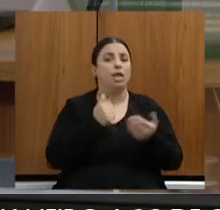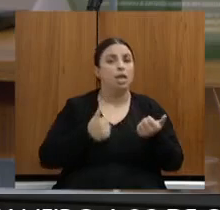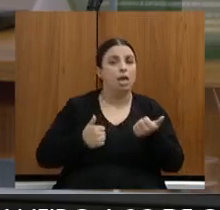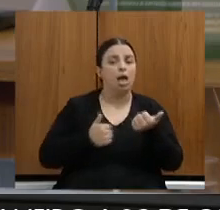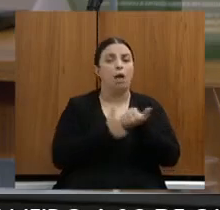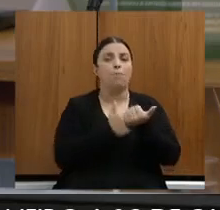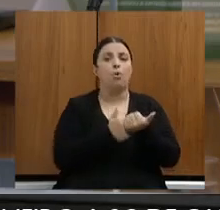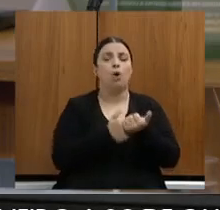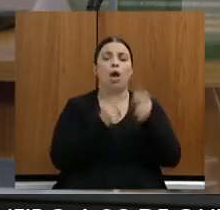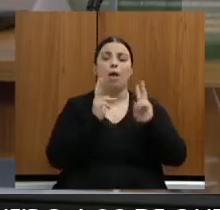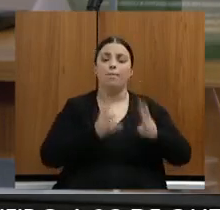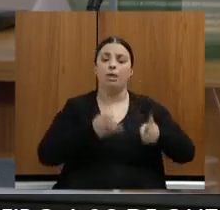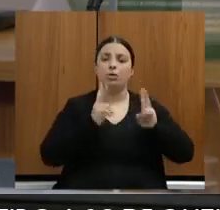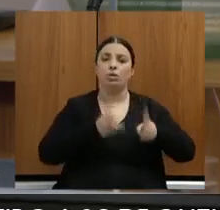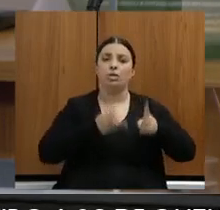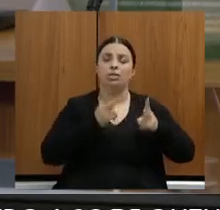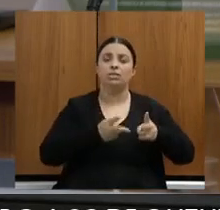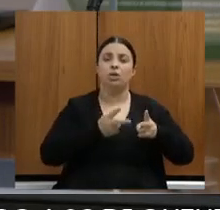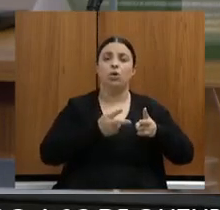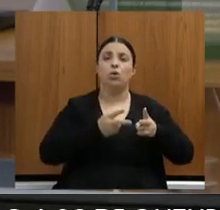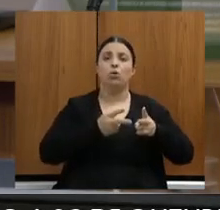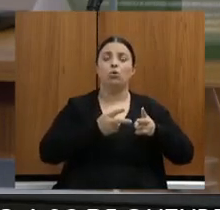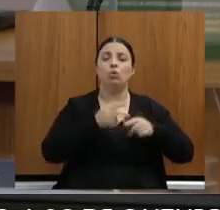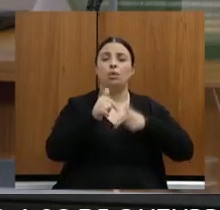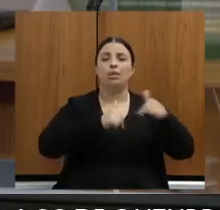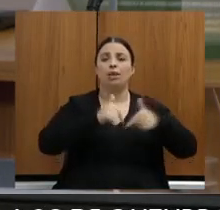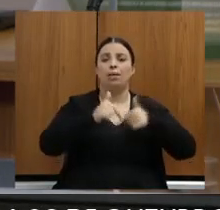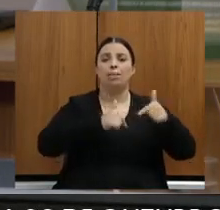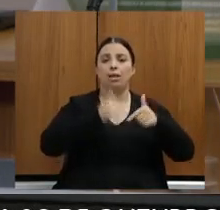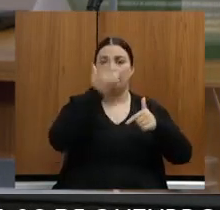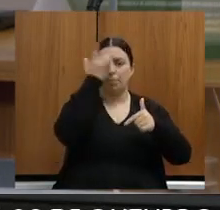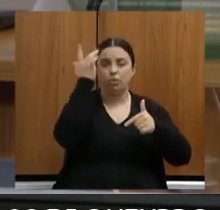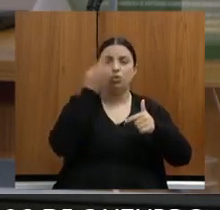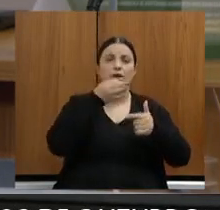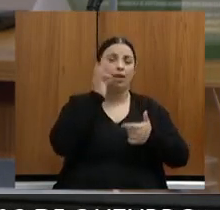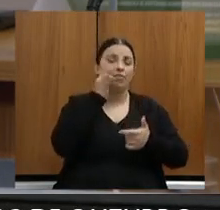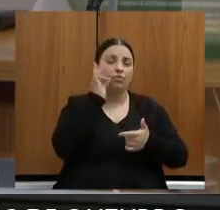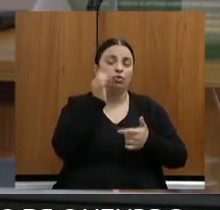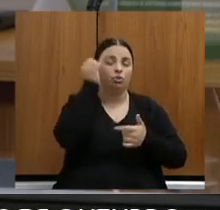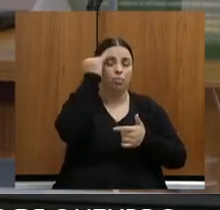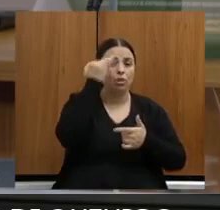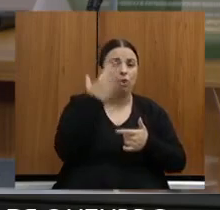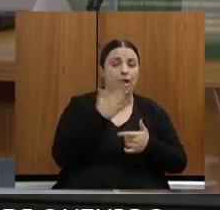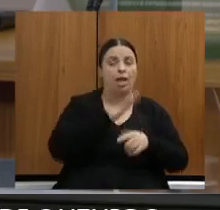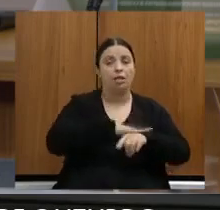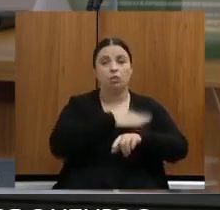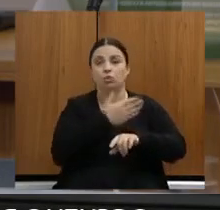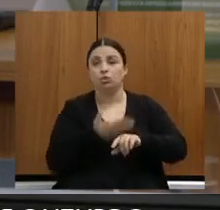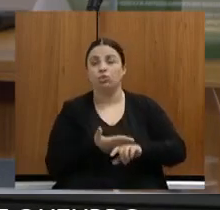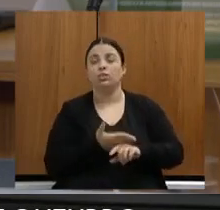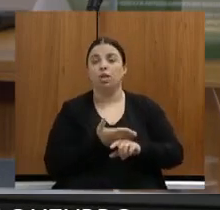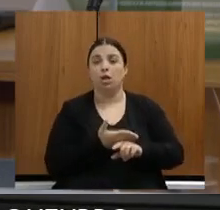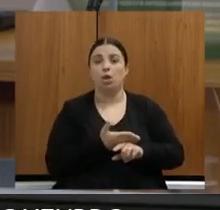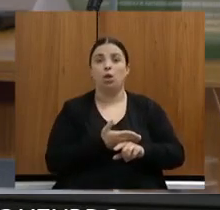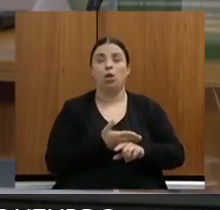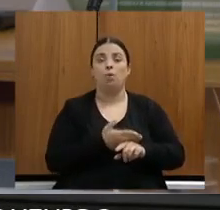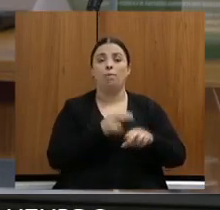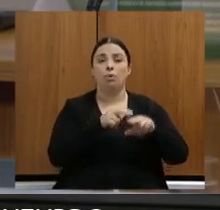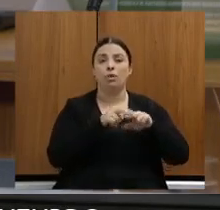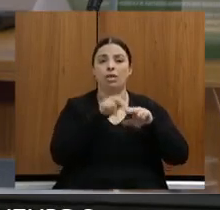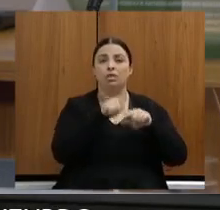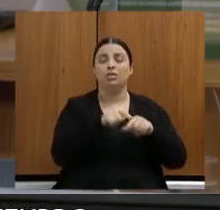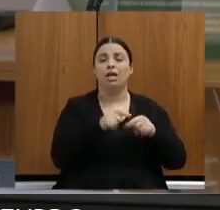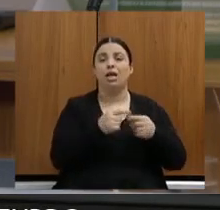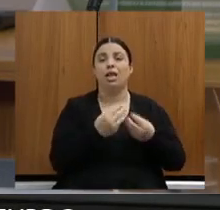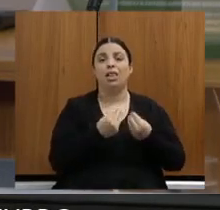manutenção do trabalho das cafezeiras na Ceasa no período da madrugada e Mesmo durante o dia em razão do conforto que elas